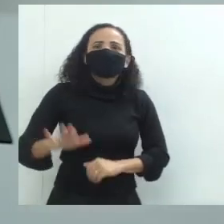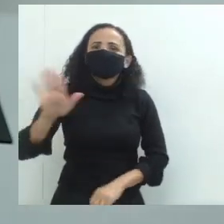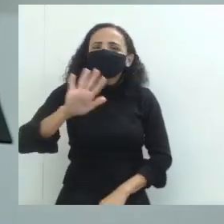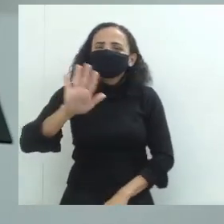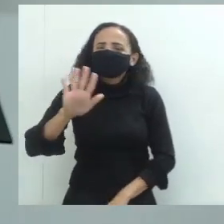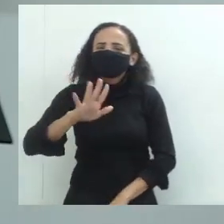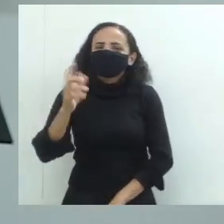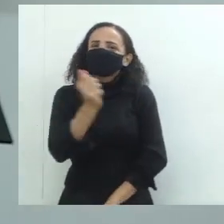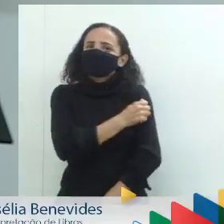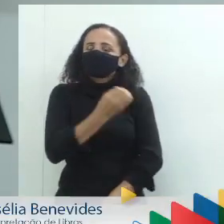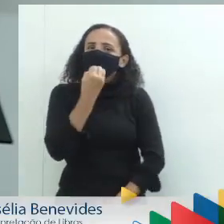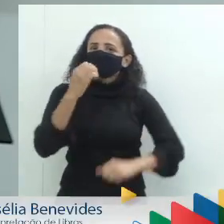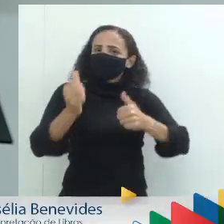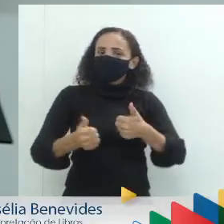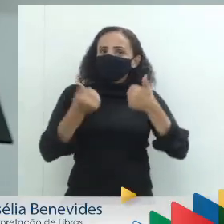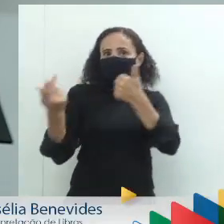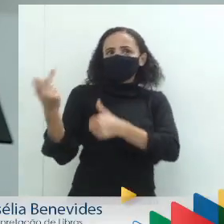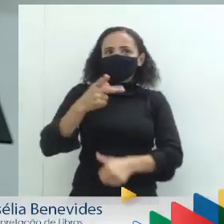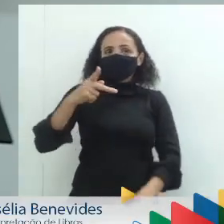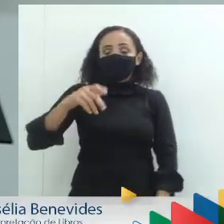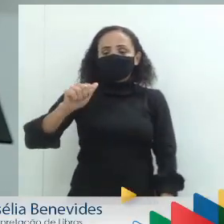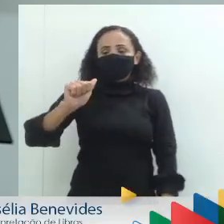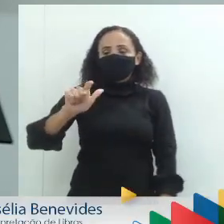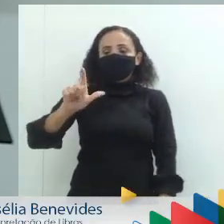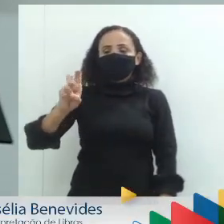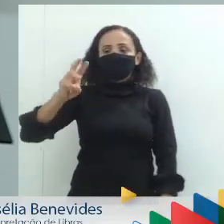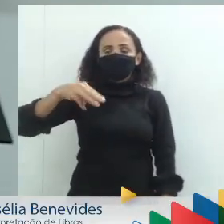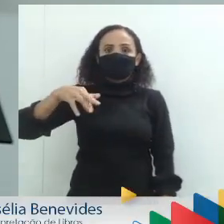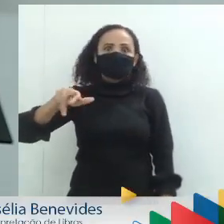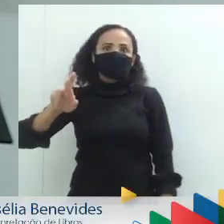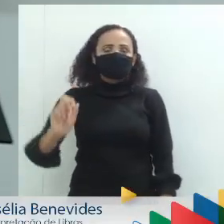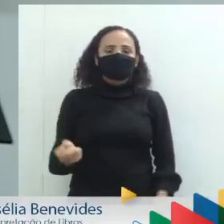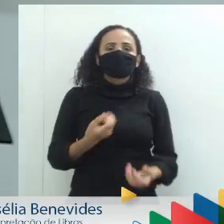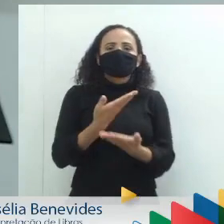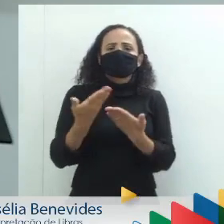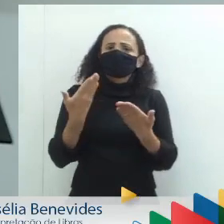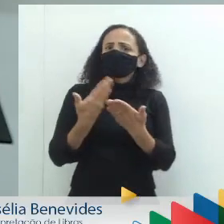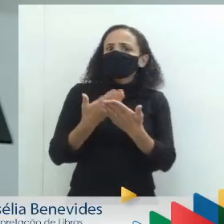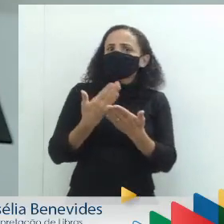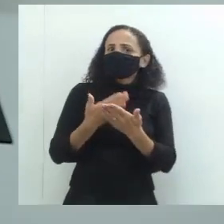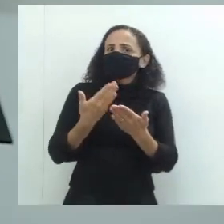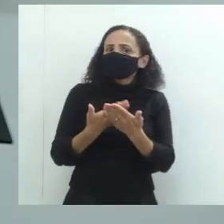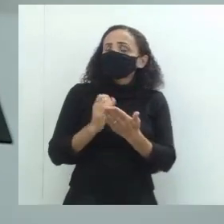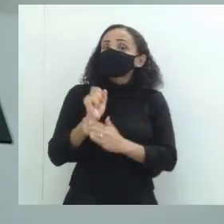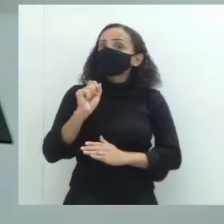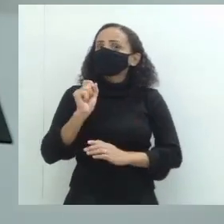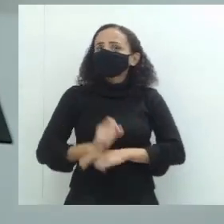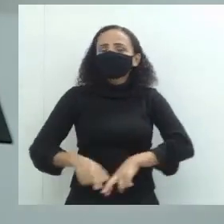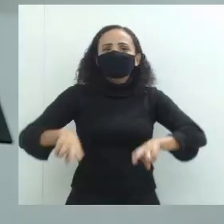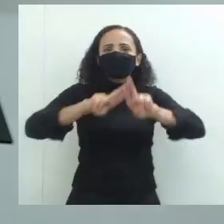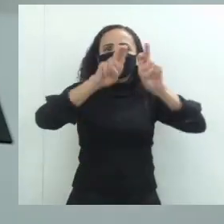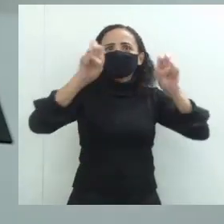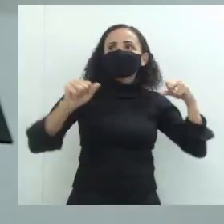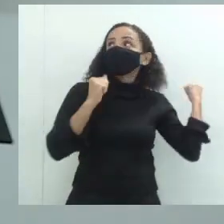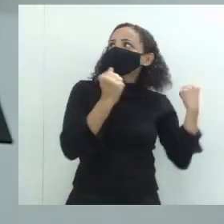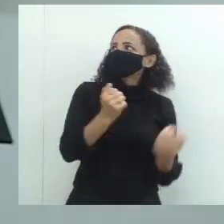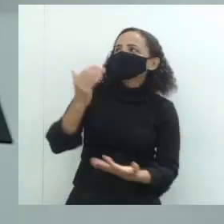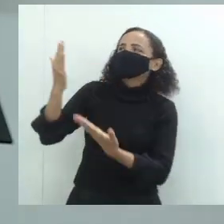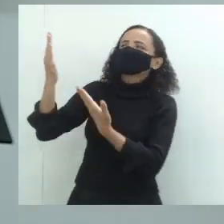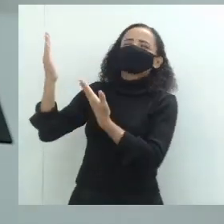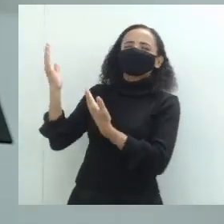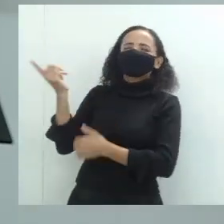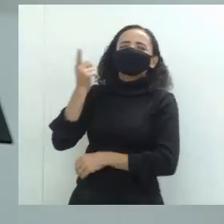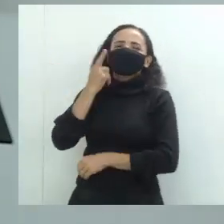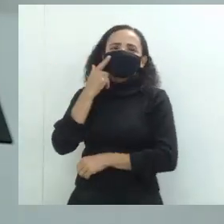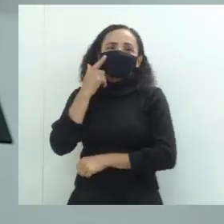Olá pessoal, tudo bom? Sou o professor Almir Serpa e hoje nós vamos estudar especificamente expressão algébrica para as turmas